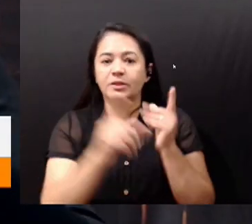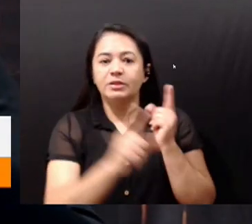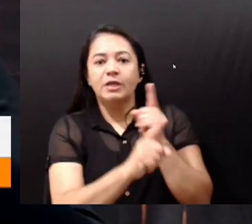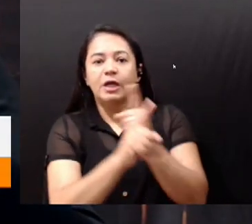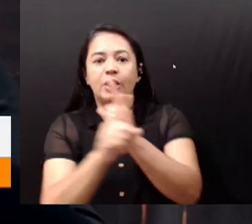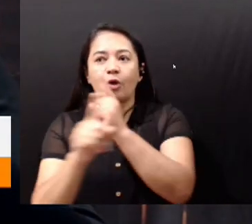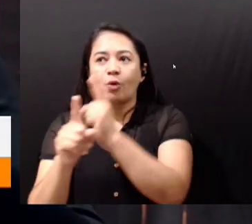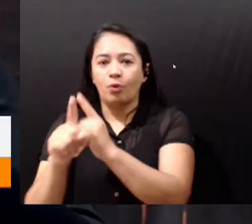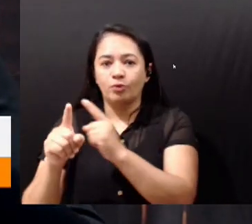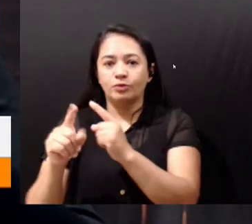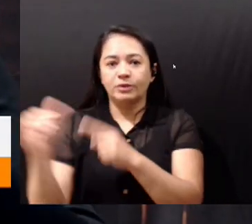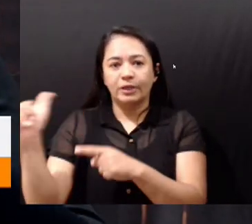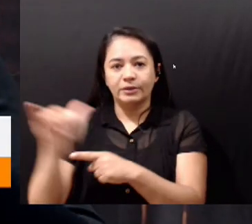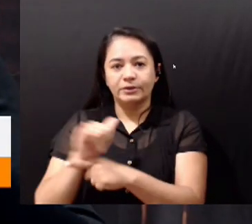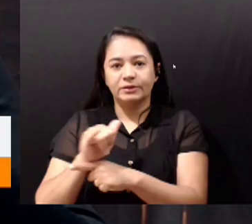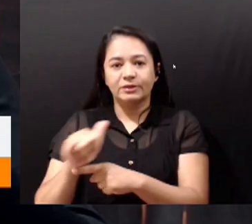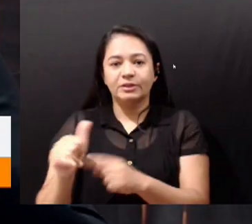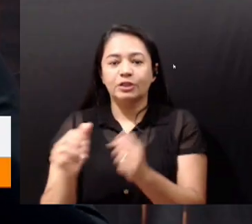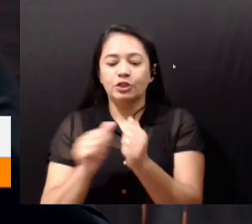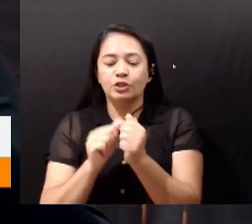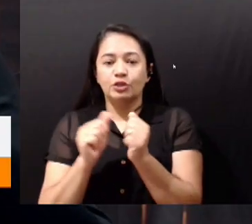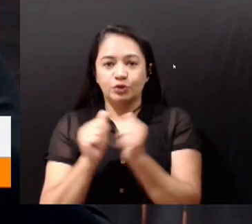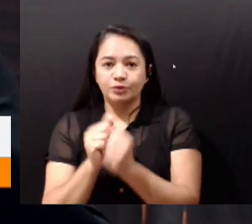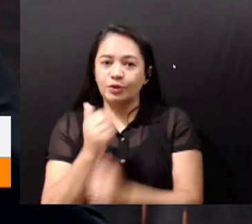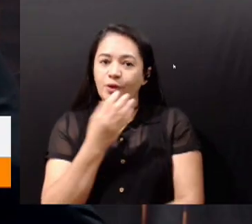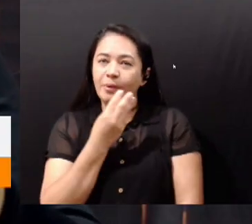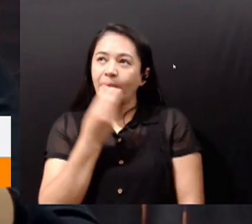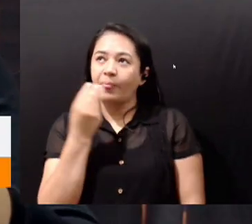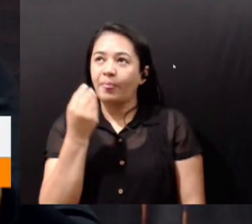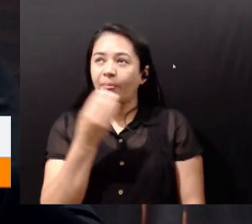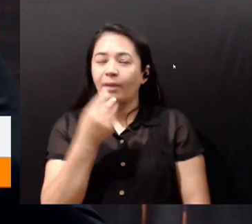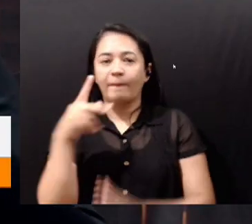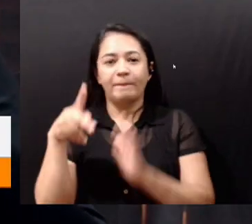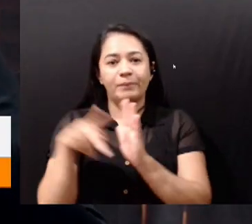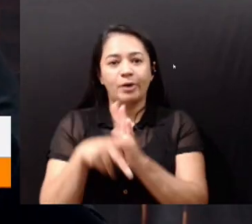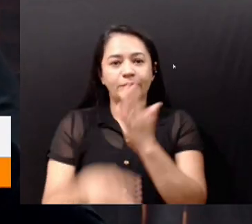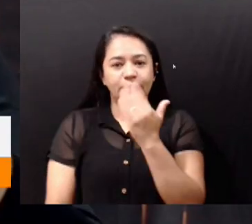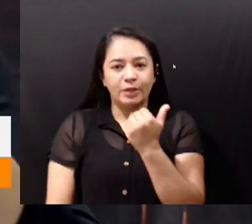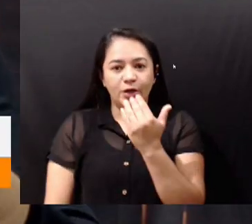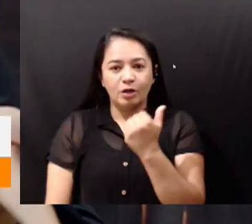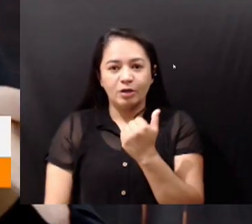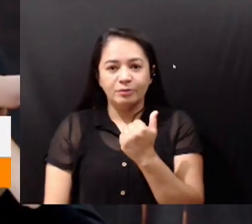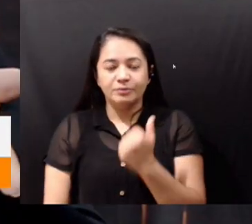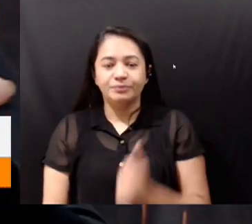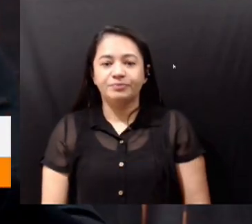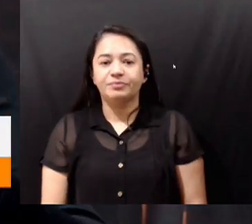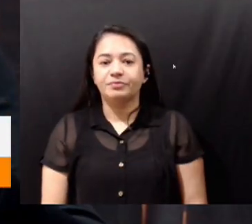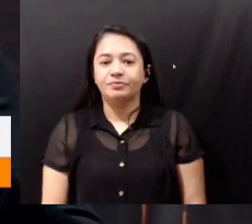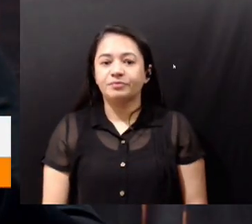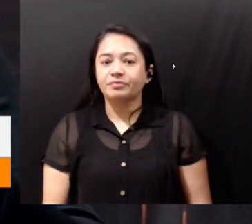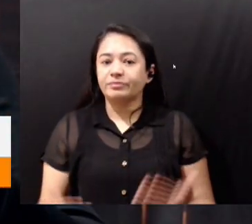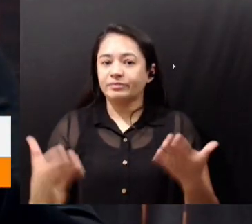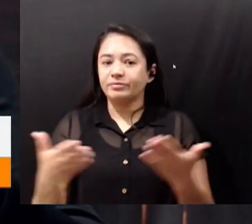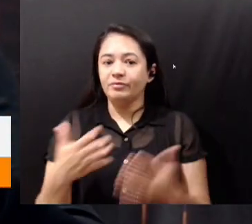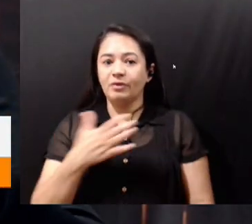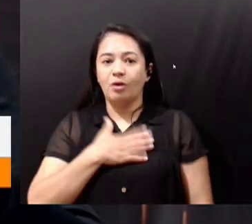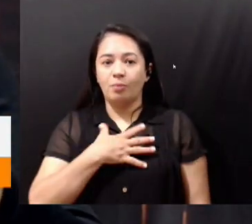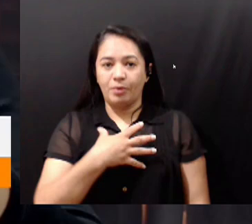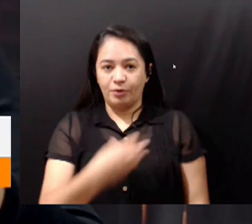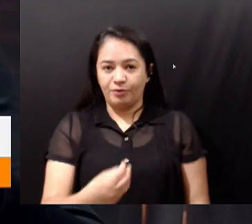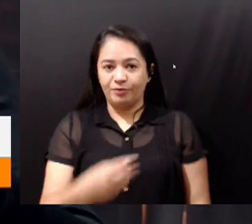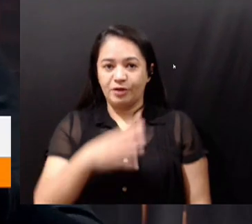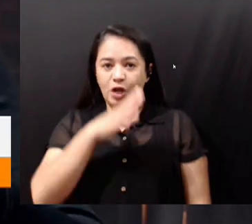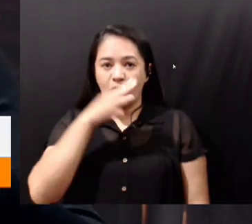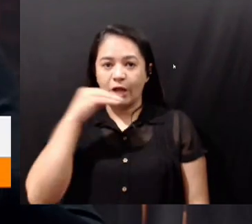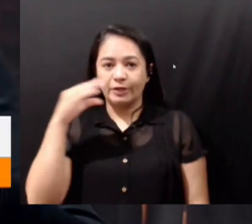com sabor para a comida, né? Com alimentos que você não come, e agora meu filho é um adolescente, né, e